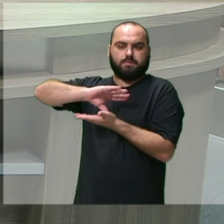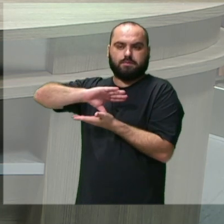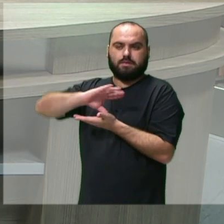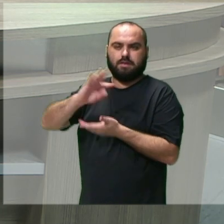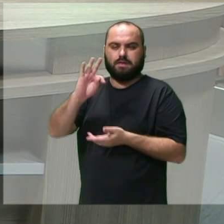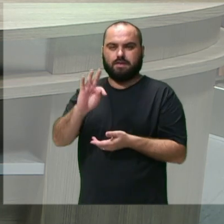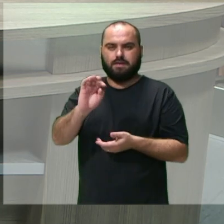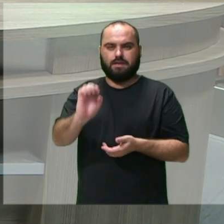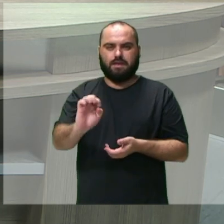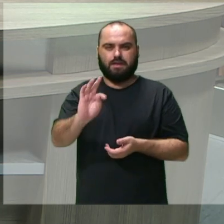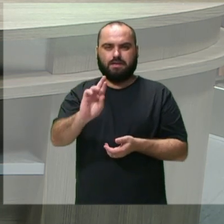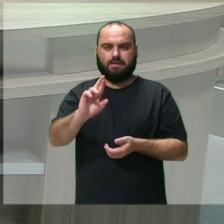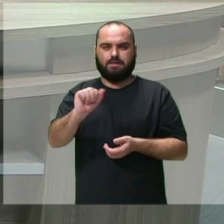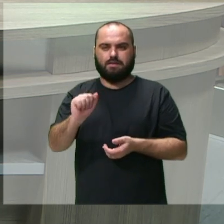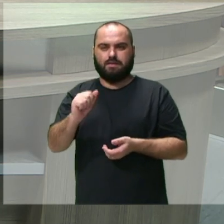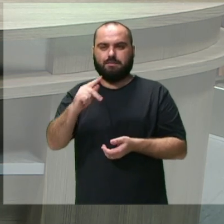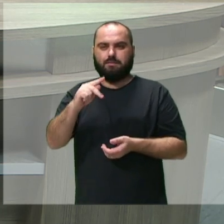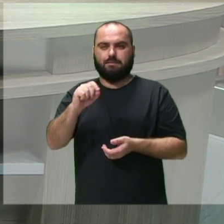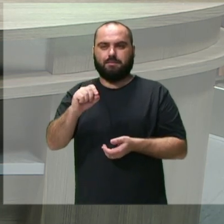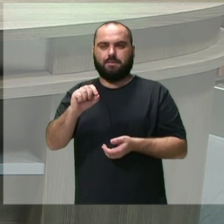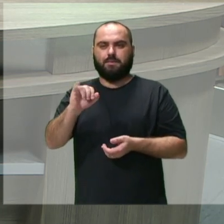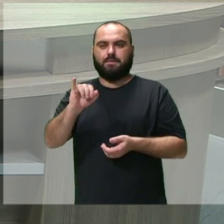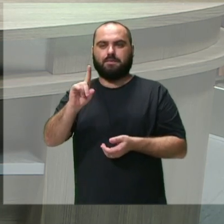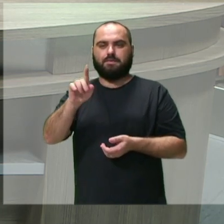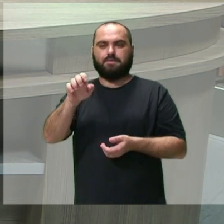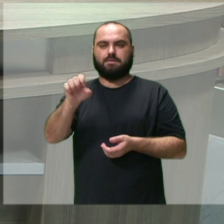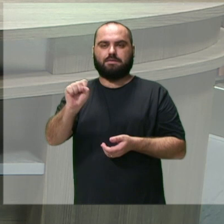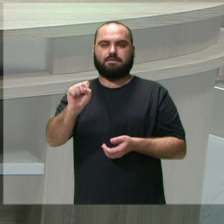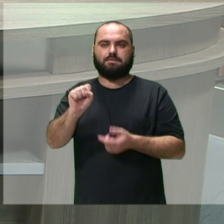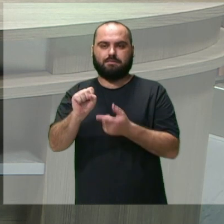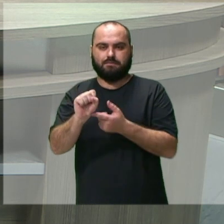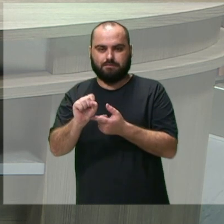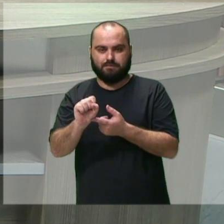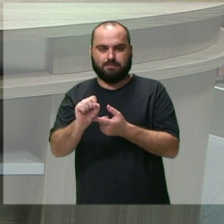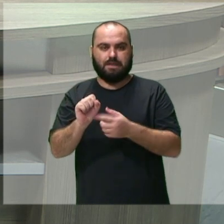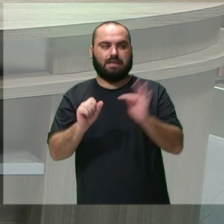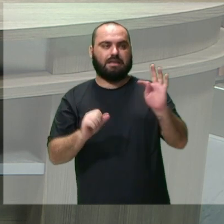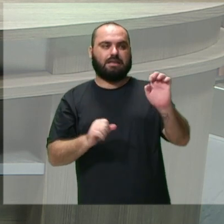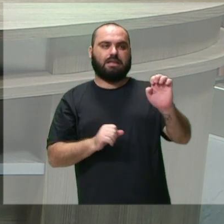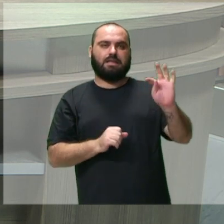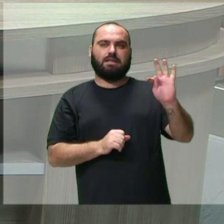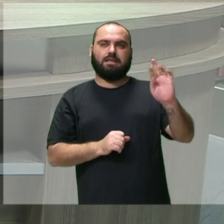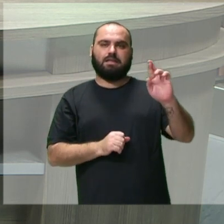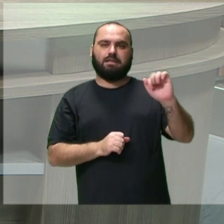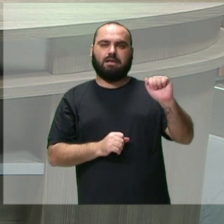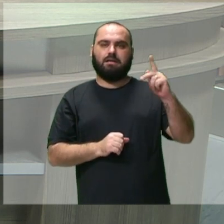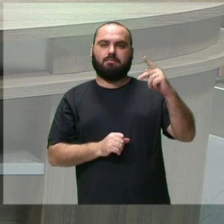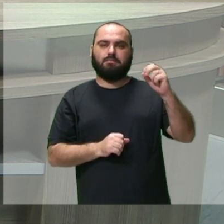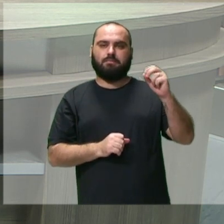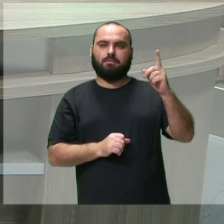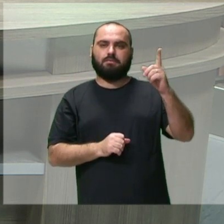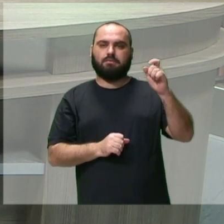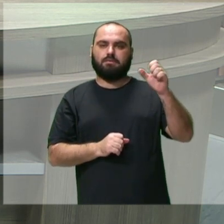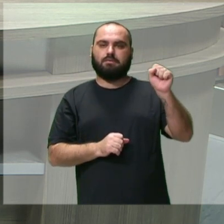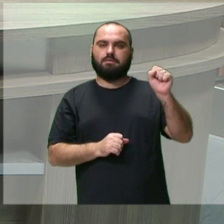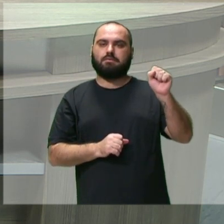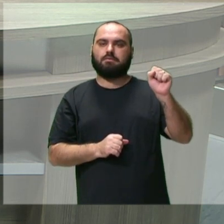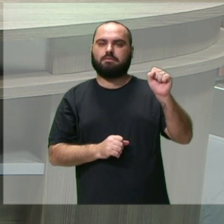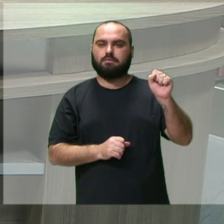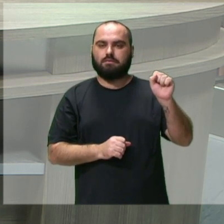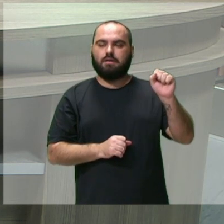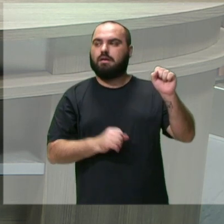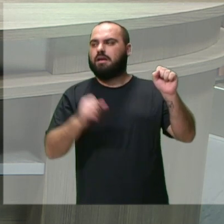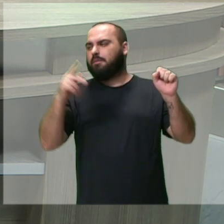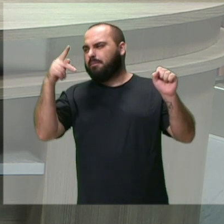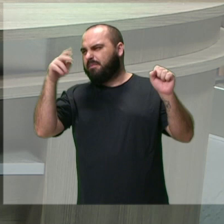tetraedros, é isso? Tetrapóides, tetrápodes, pé de galinha, moles. Que